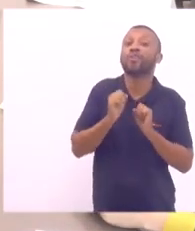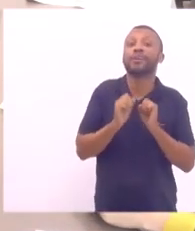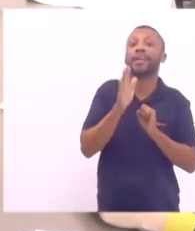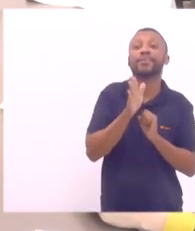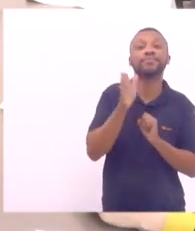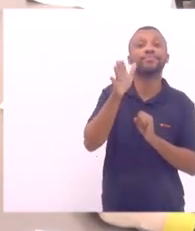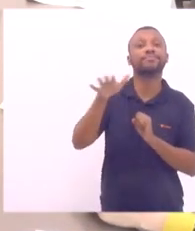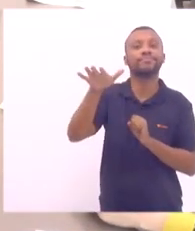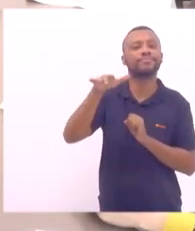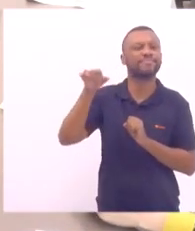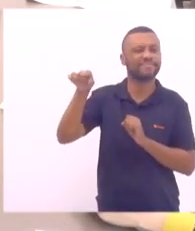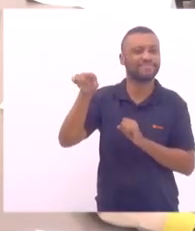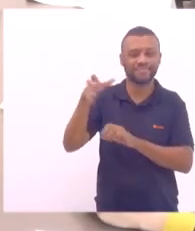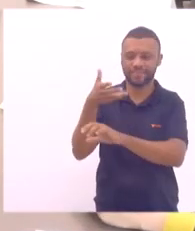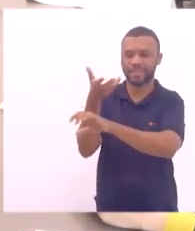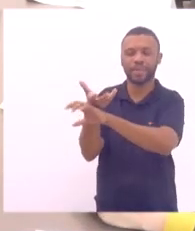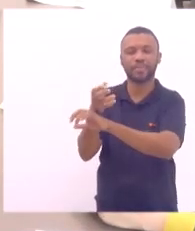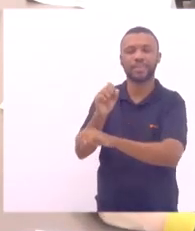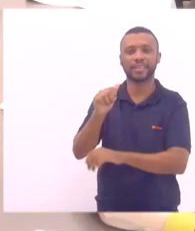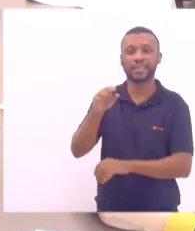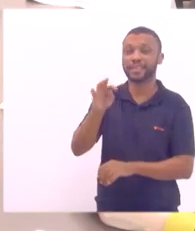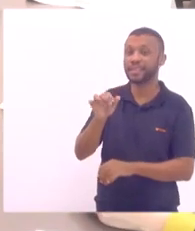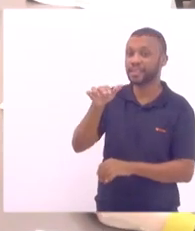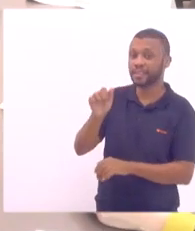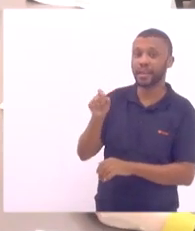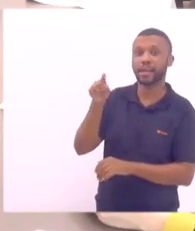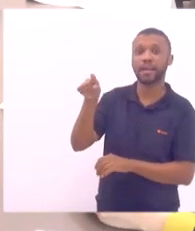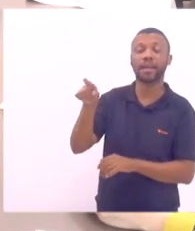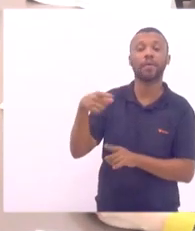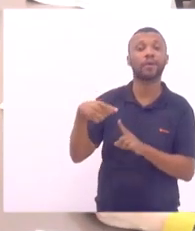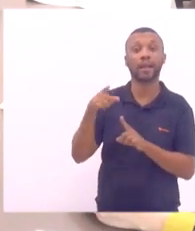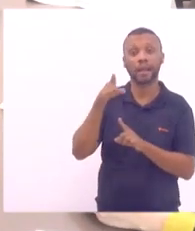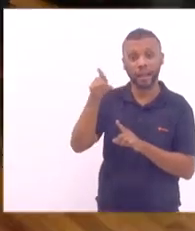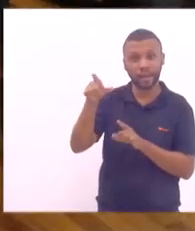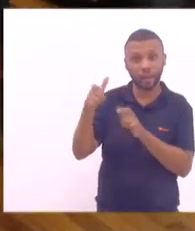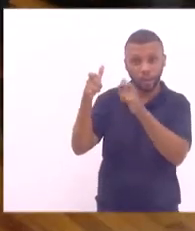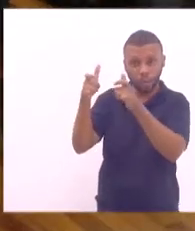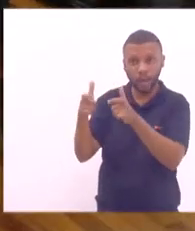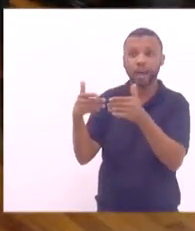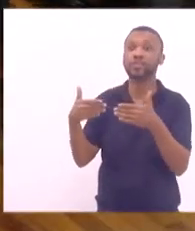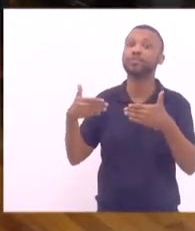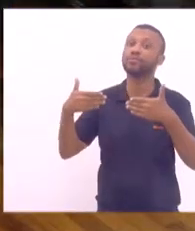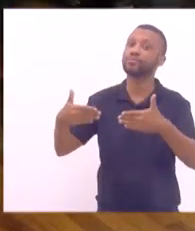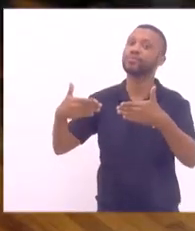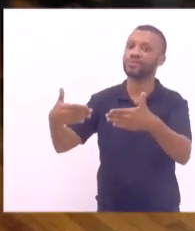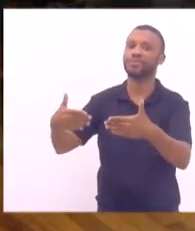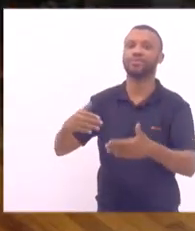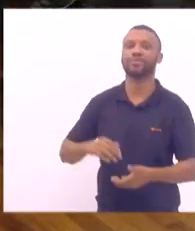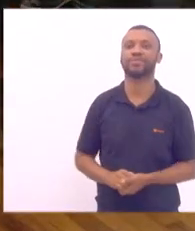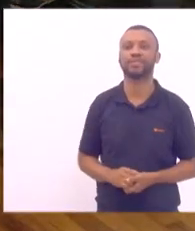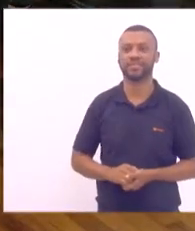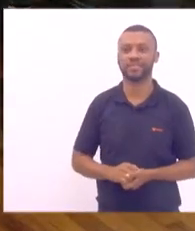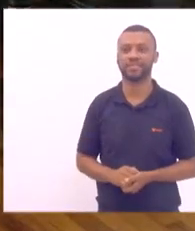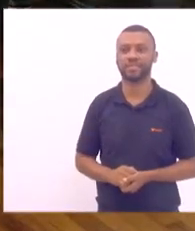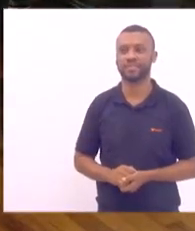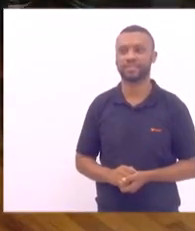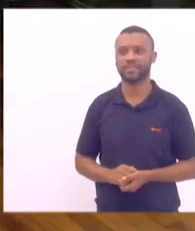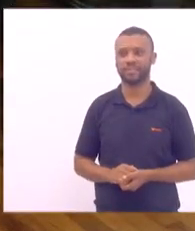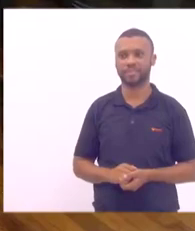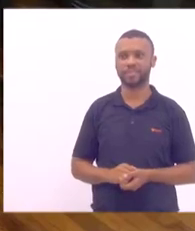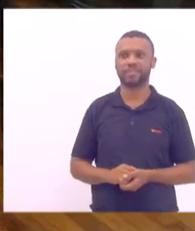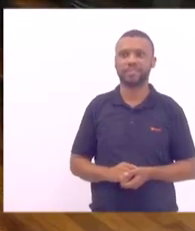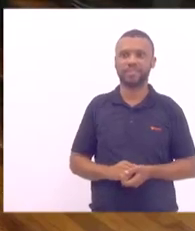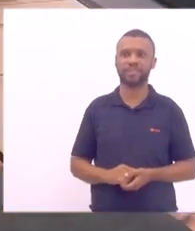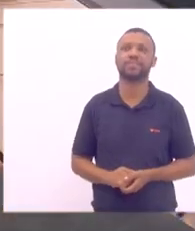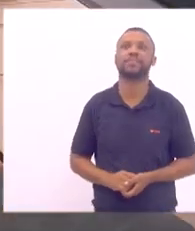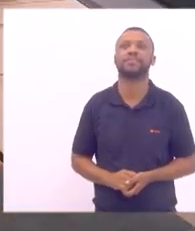lá para o Campo de Santana. Até porque lá que é lugar de ministro, nossa presidente. Lá que é lugar de ministro. Tô certo, Luiz.